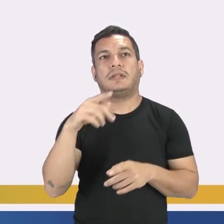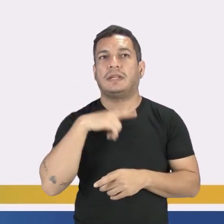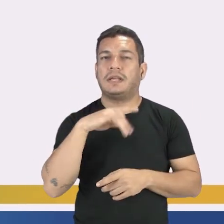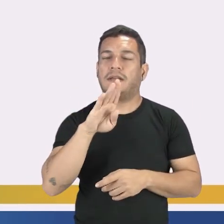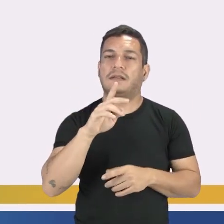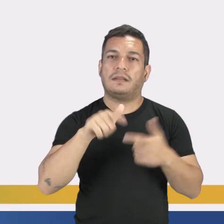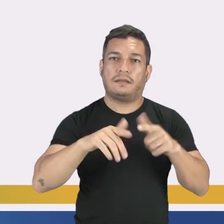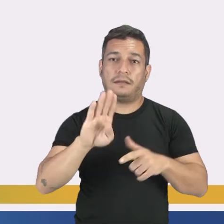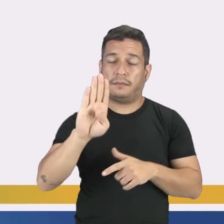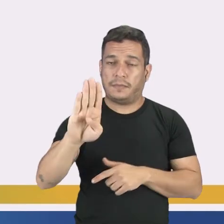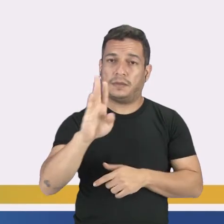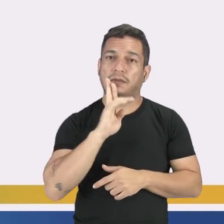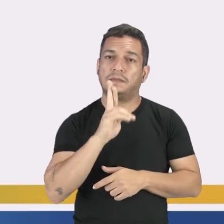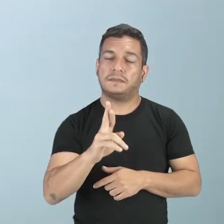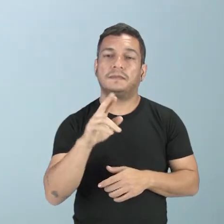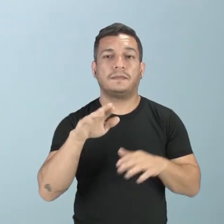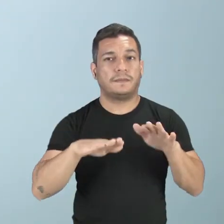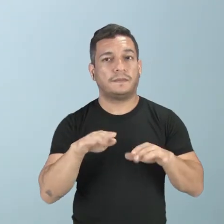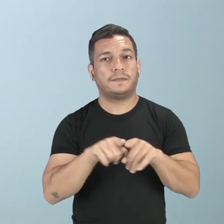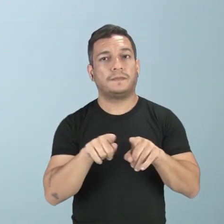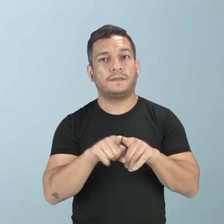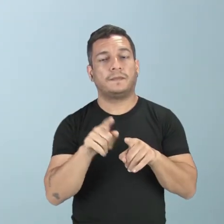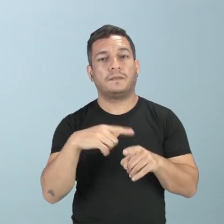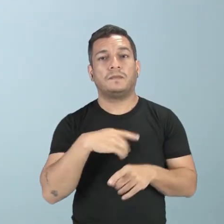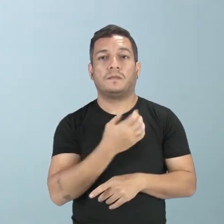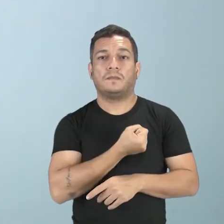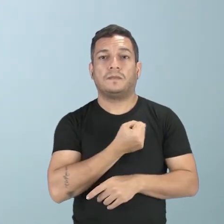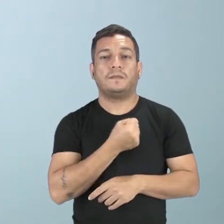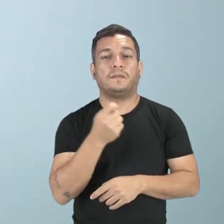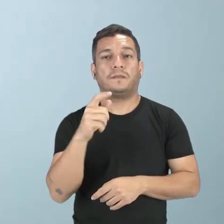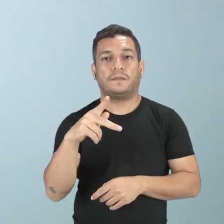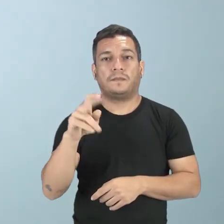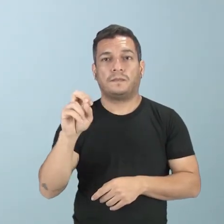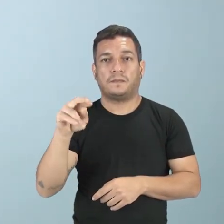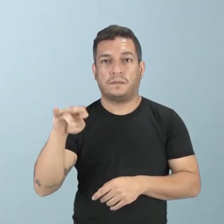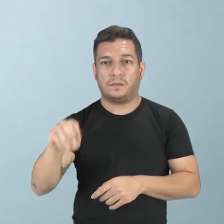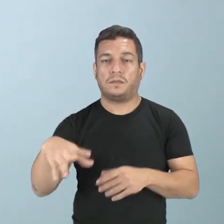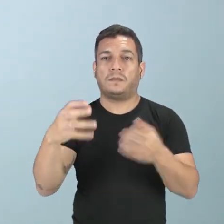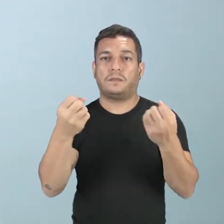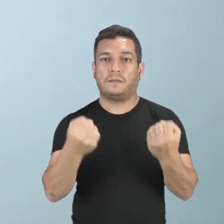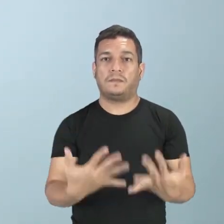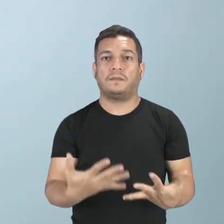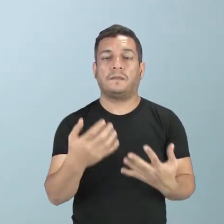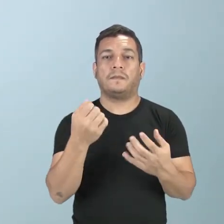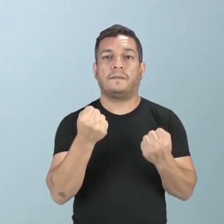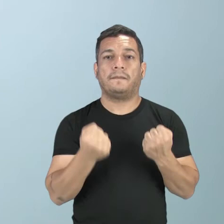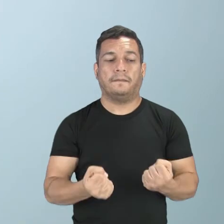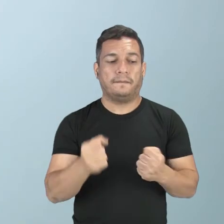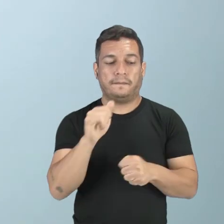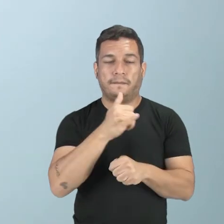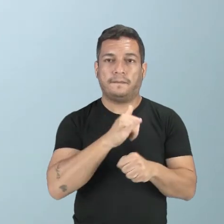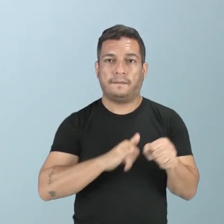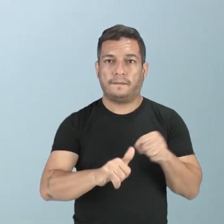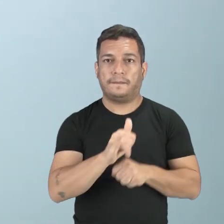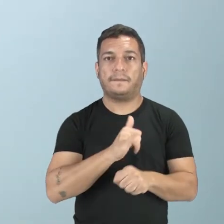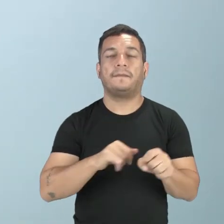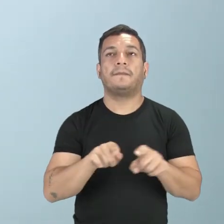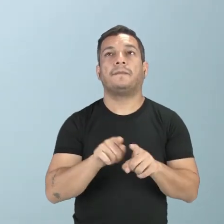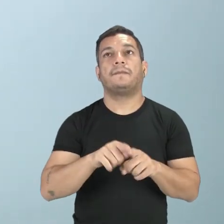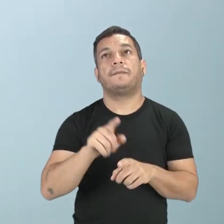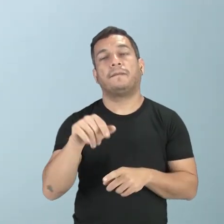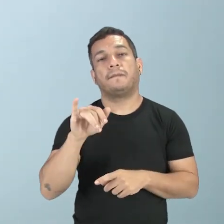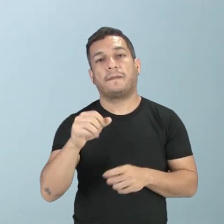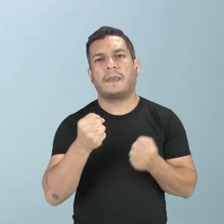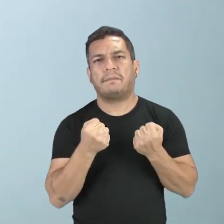que as formam, tendo em vista que depende ali daquele valor do próton para determinar a massa atômica e definir se esse material radioativo é um